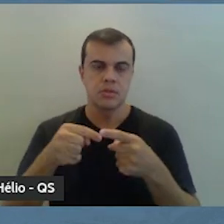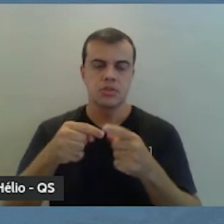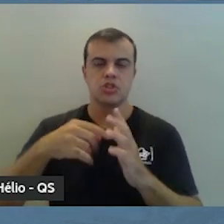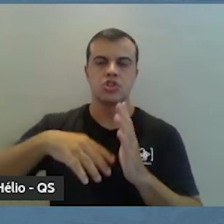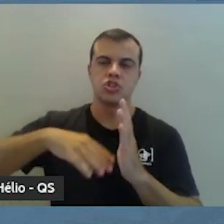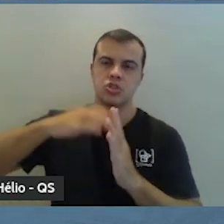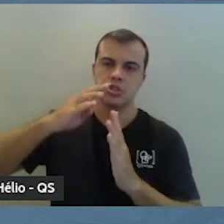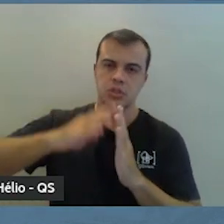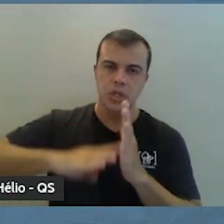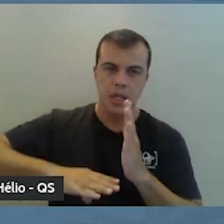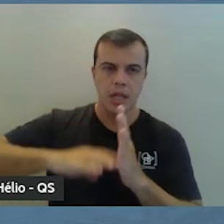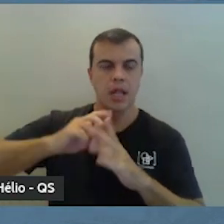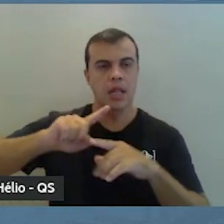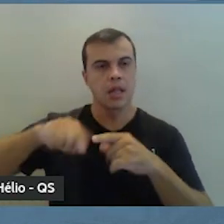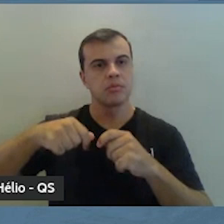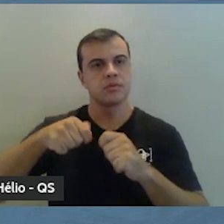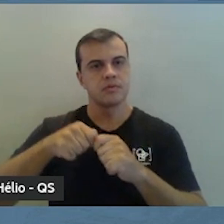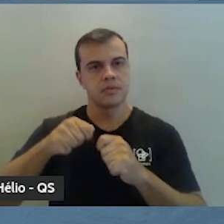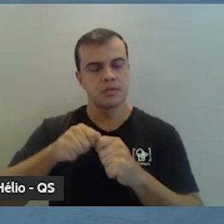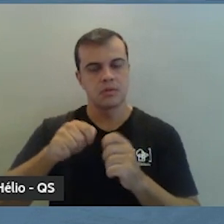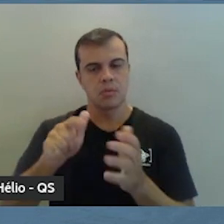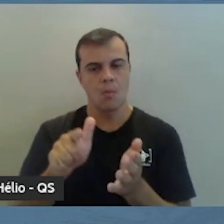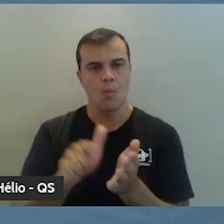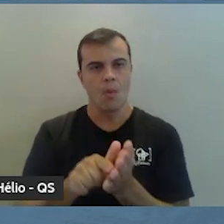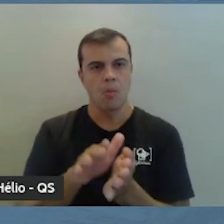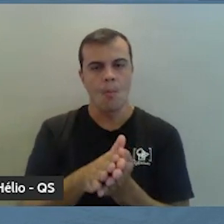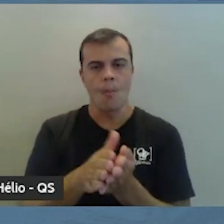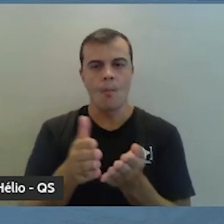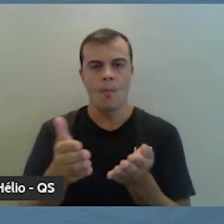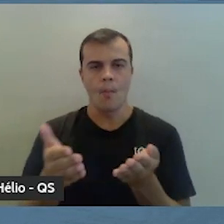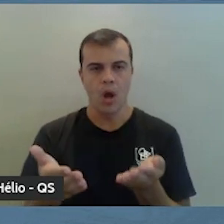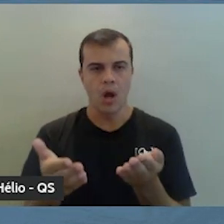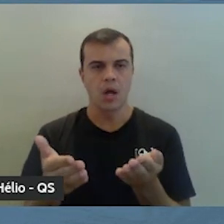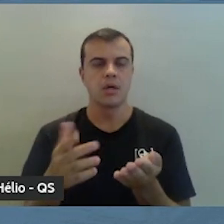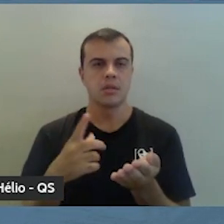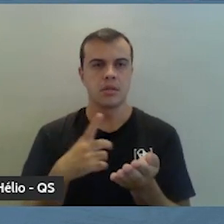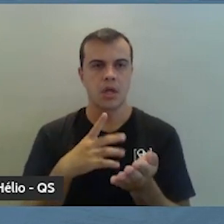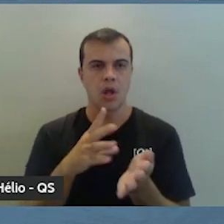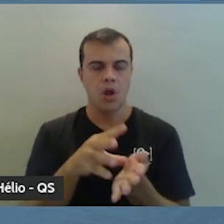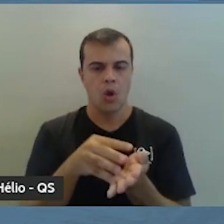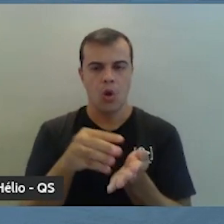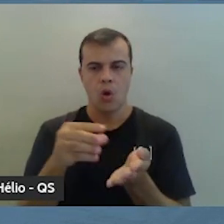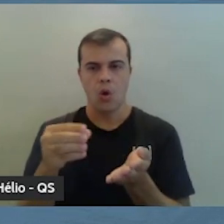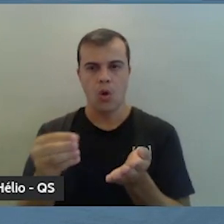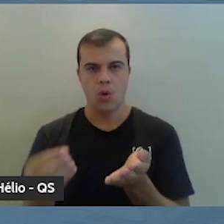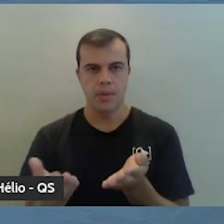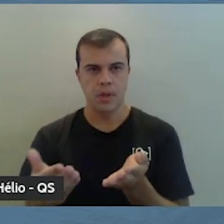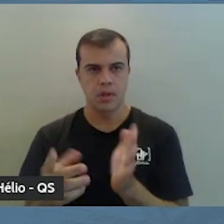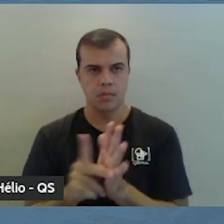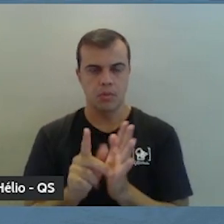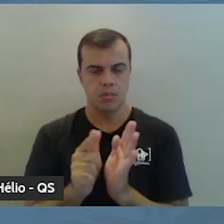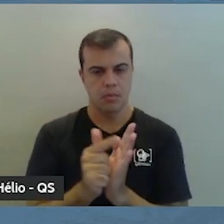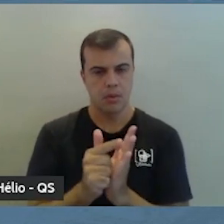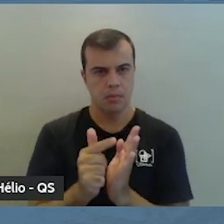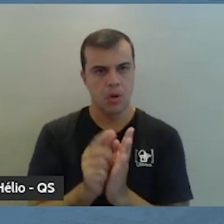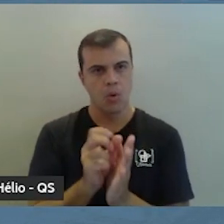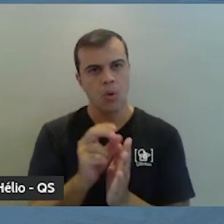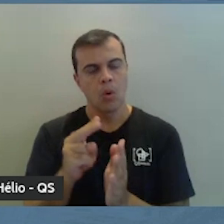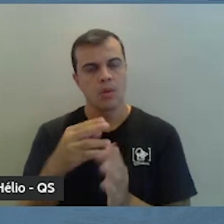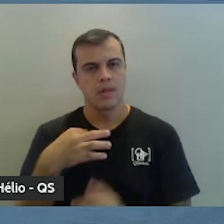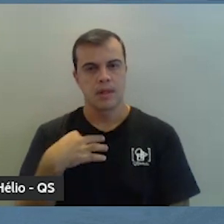tinta e fazer a estampagem, fazer a cópia, né, no papel ou no